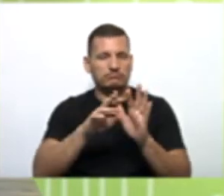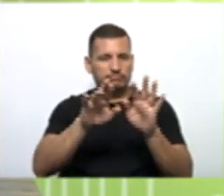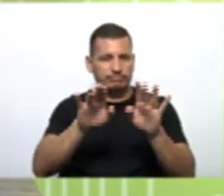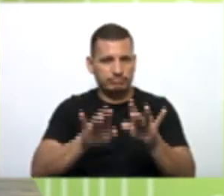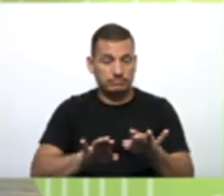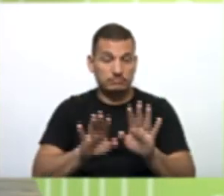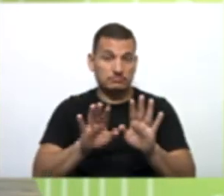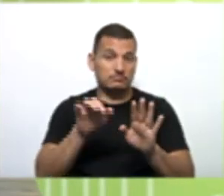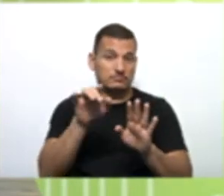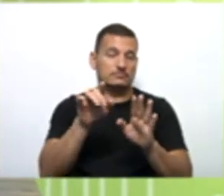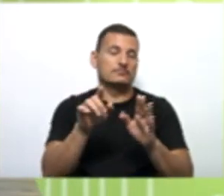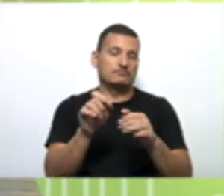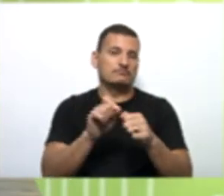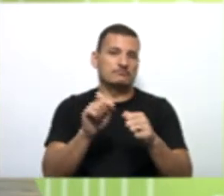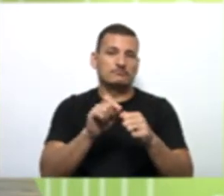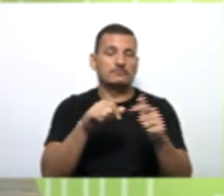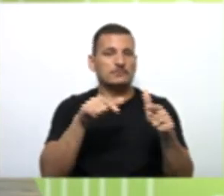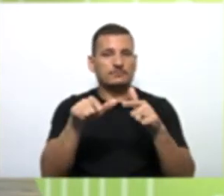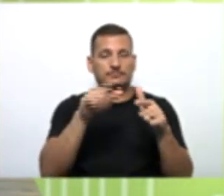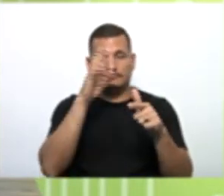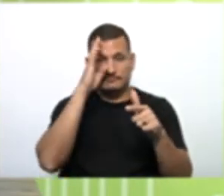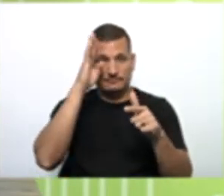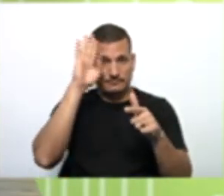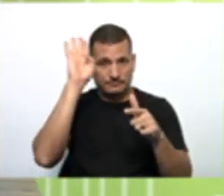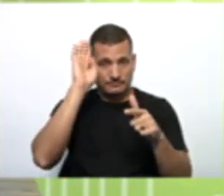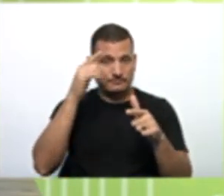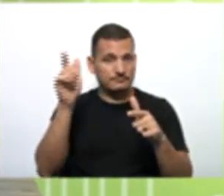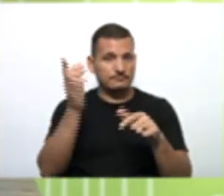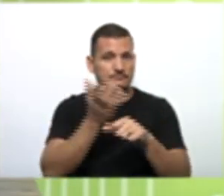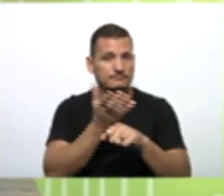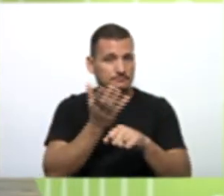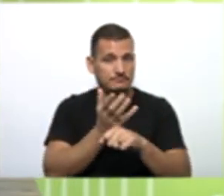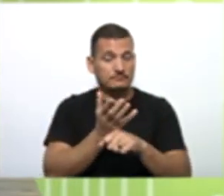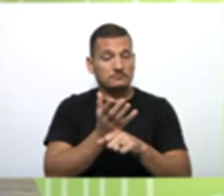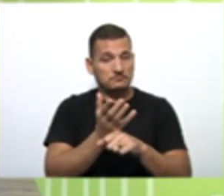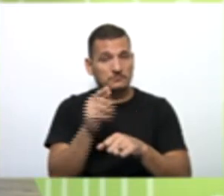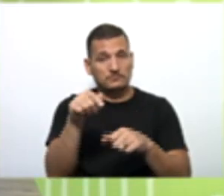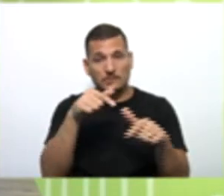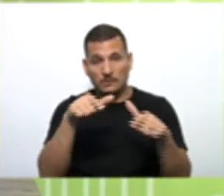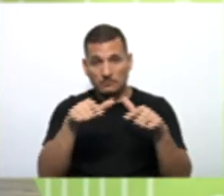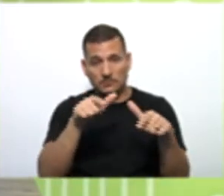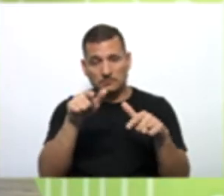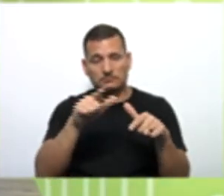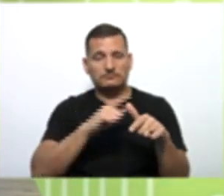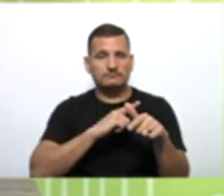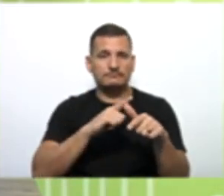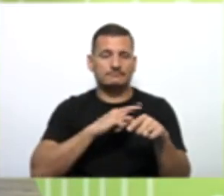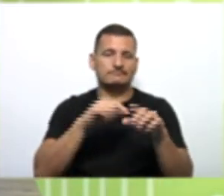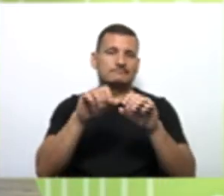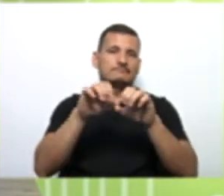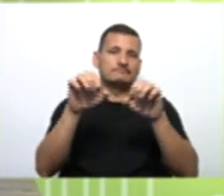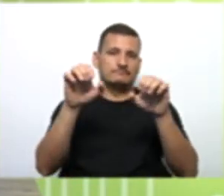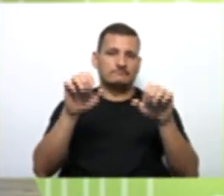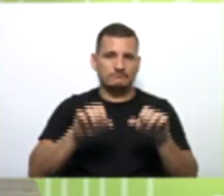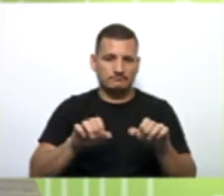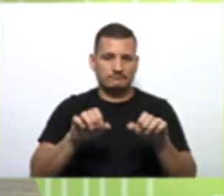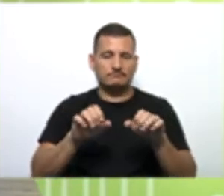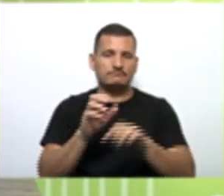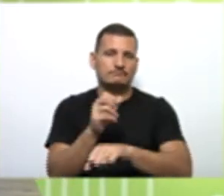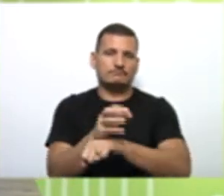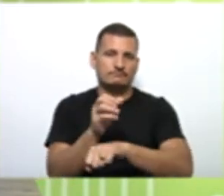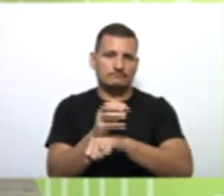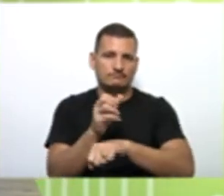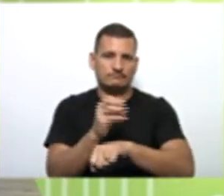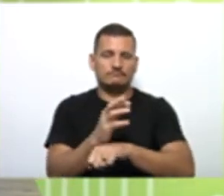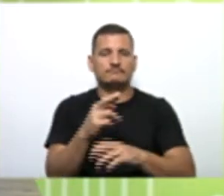fazer trabalhos acadêmicos nas outras disciplinas. E esses trabalhos acadêmicos vão ter a estrutura e as orientações